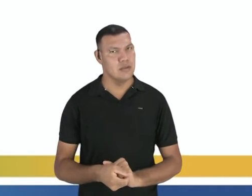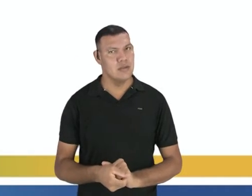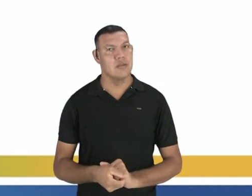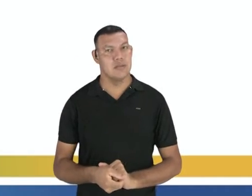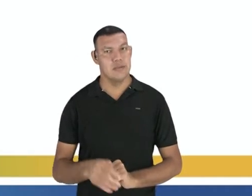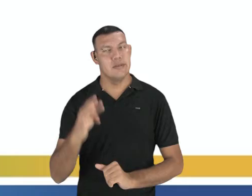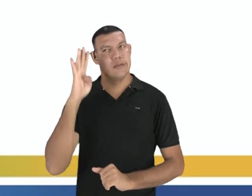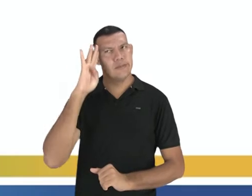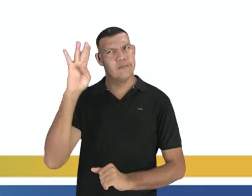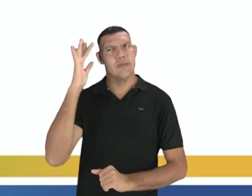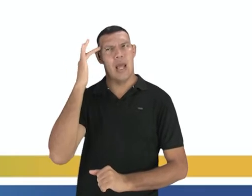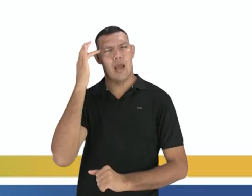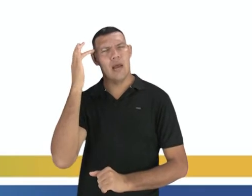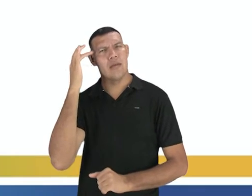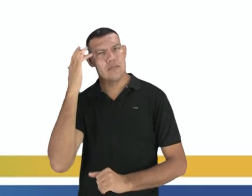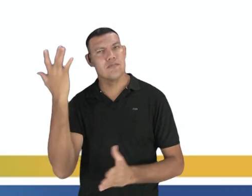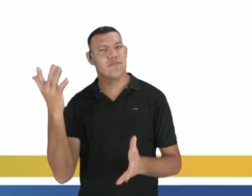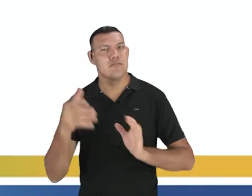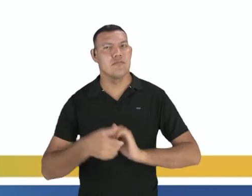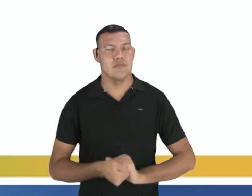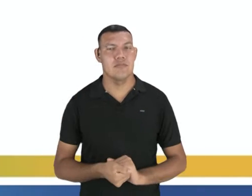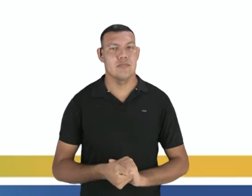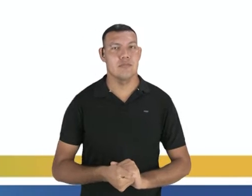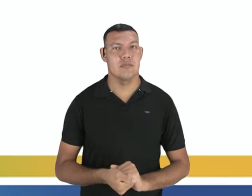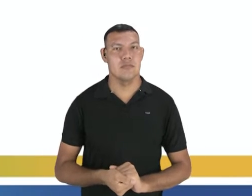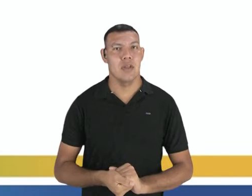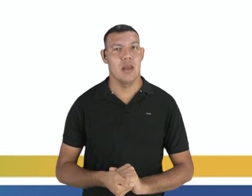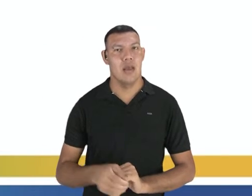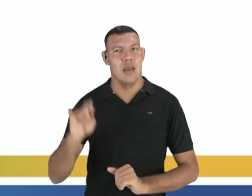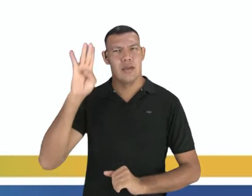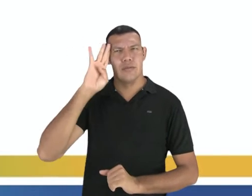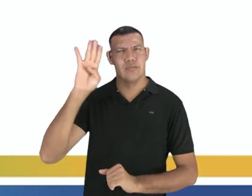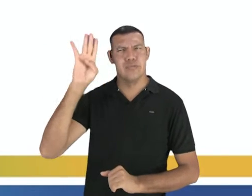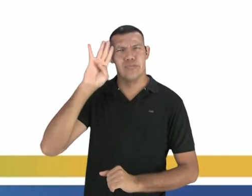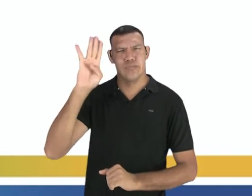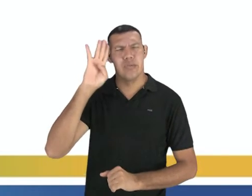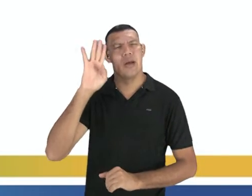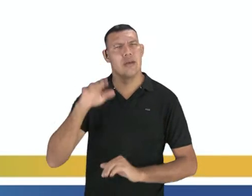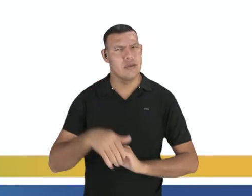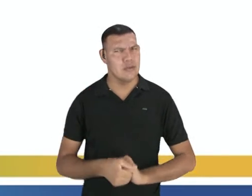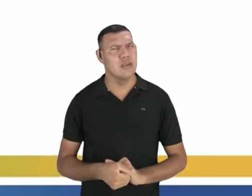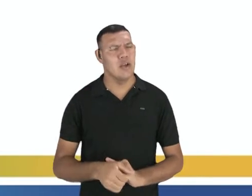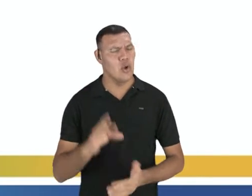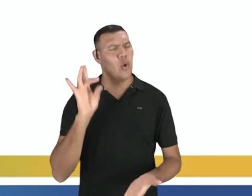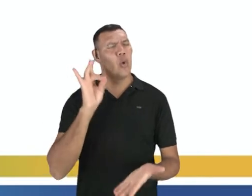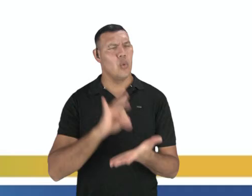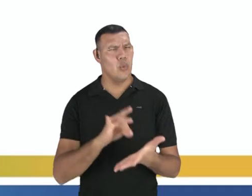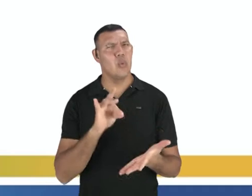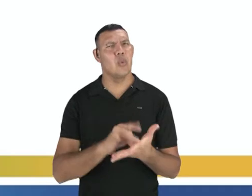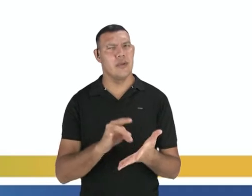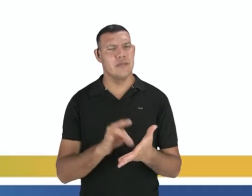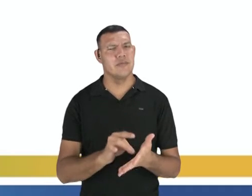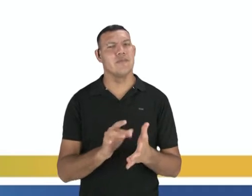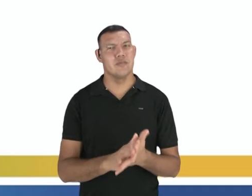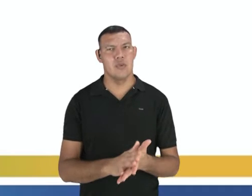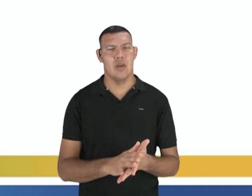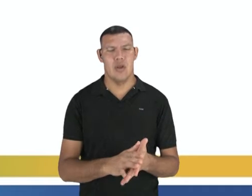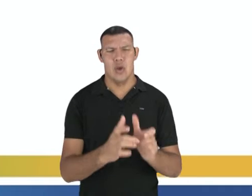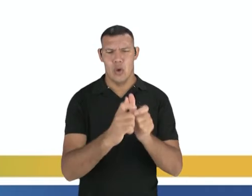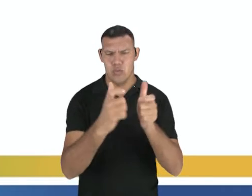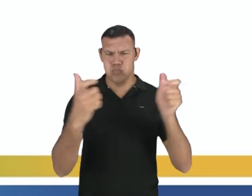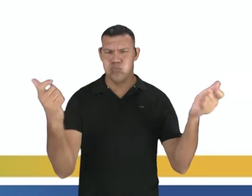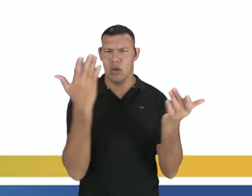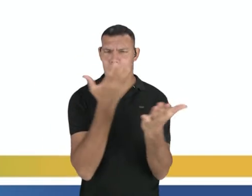de uma hipótese científica, é uma teoria que é muito confirmada, ela é confirmada e amplamente estudada